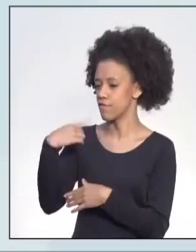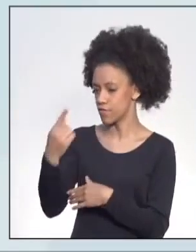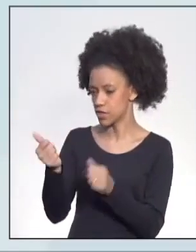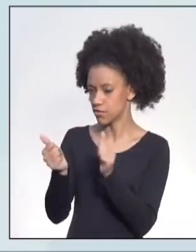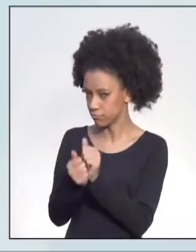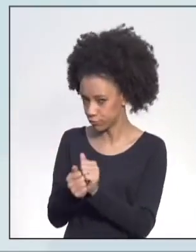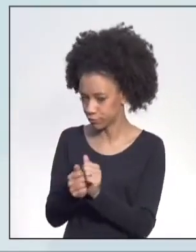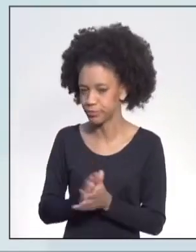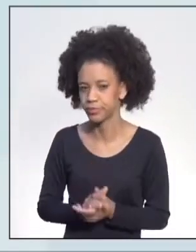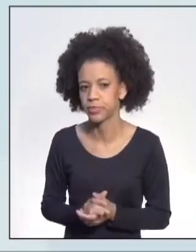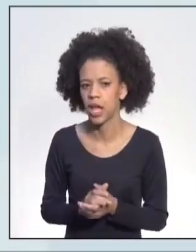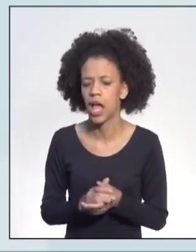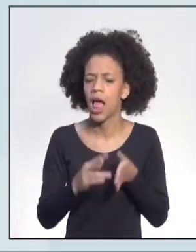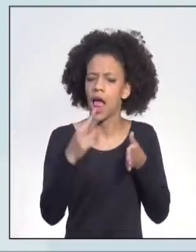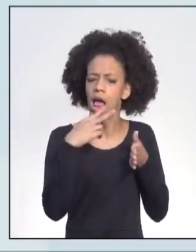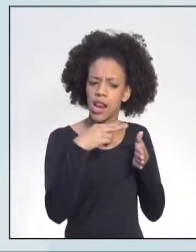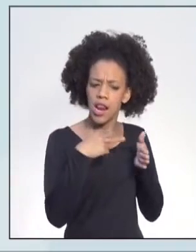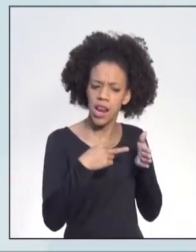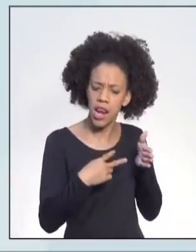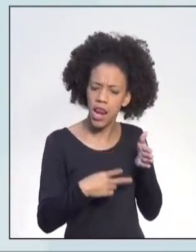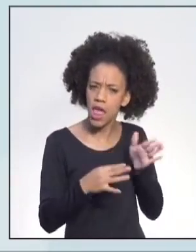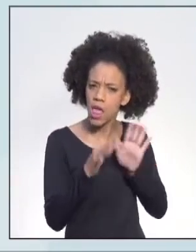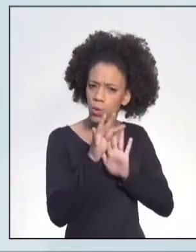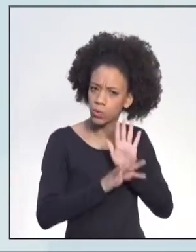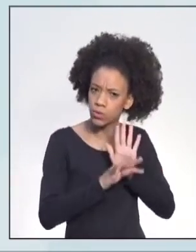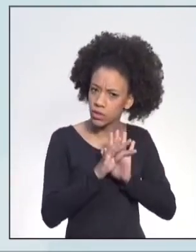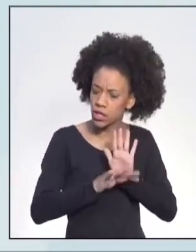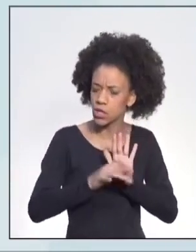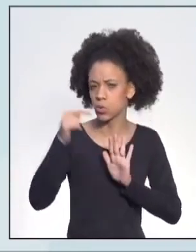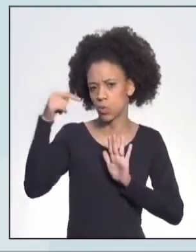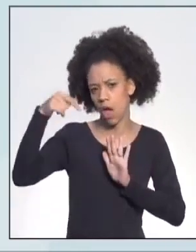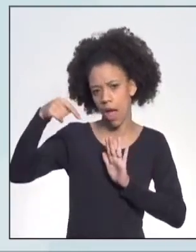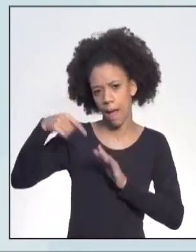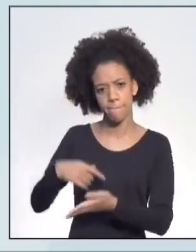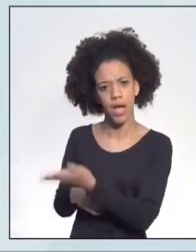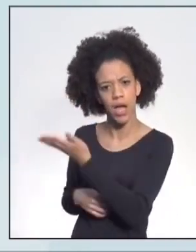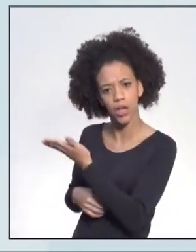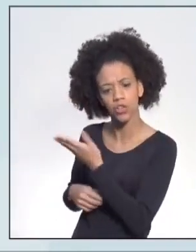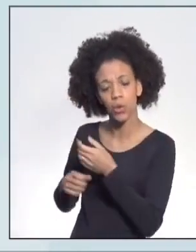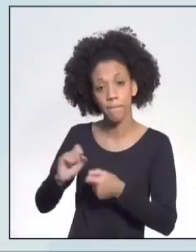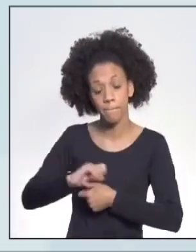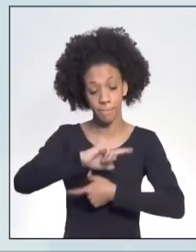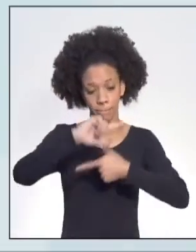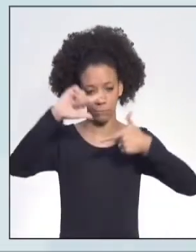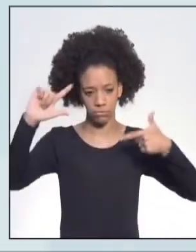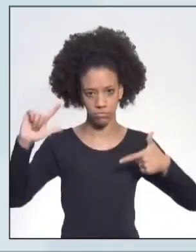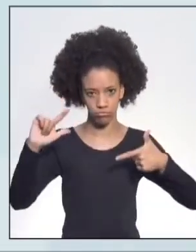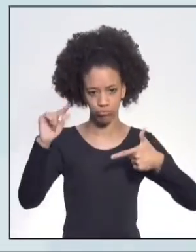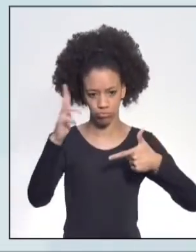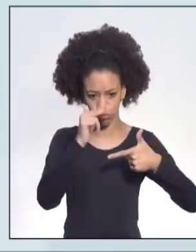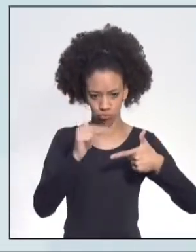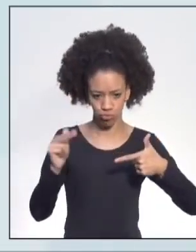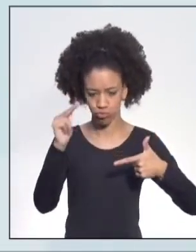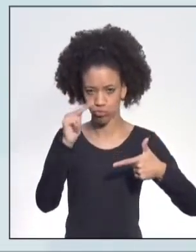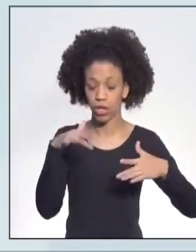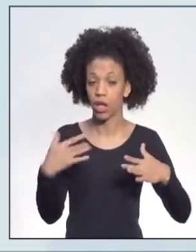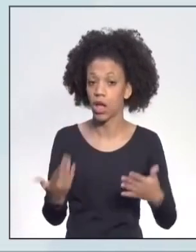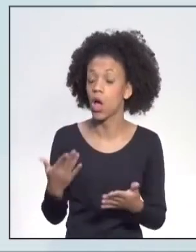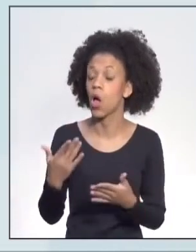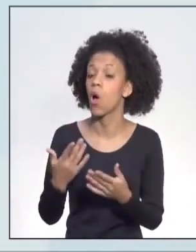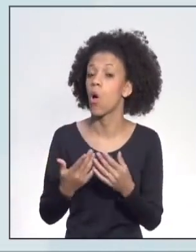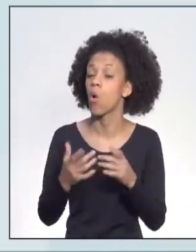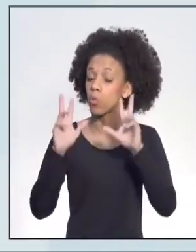casa. Leia as orientações abaixo para criar um painel ilustrado. A partir dos temas